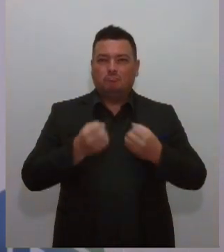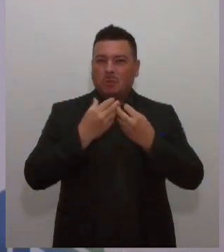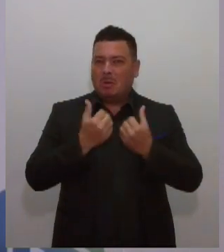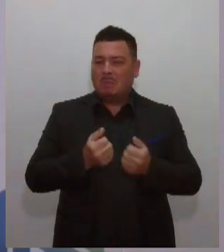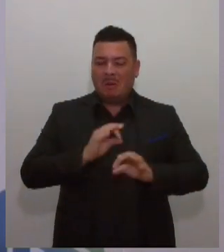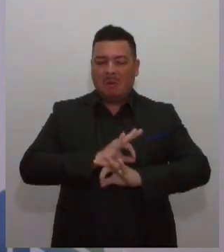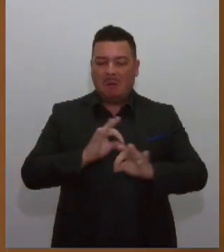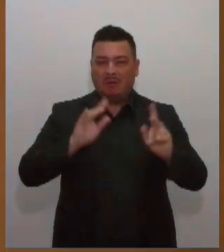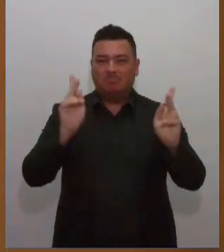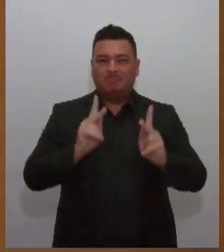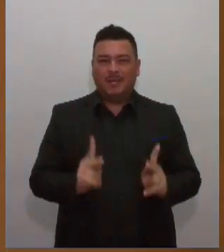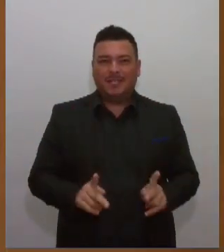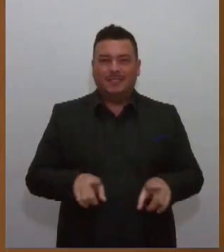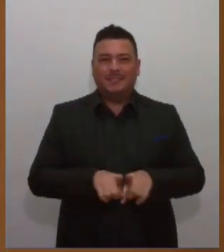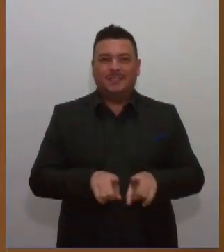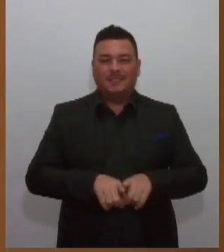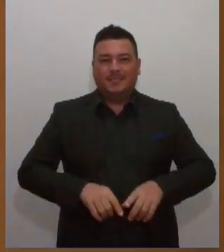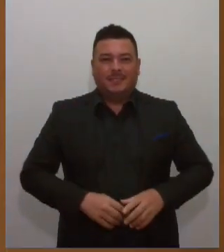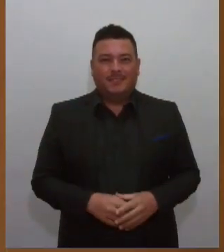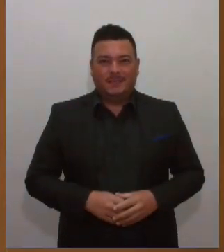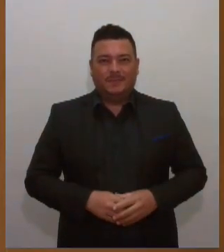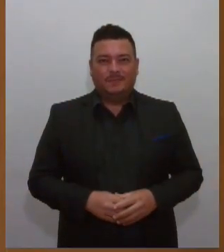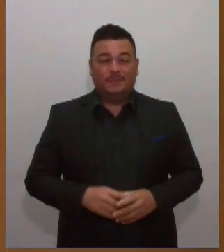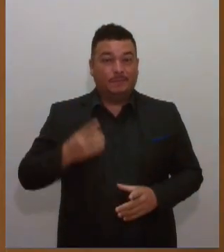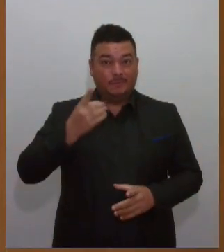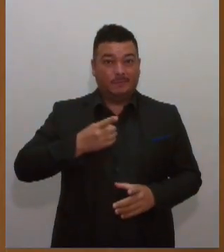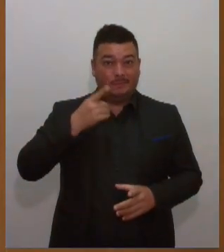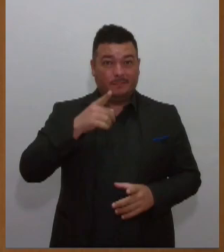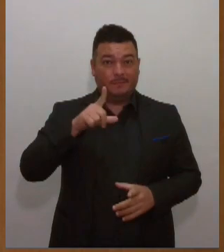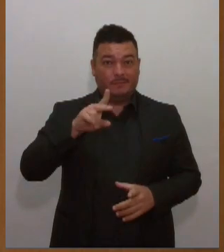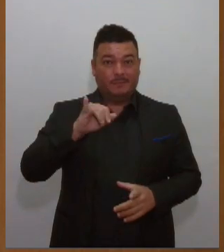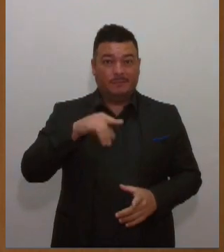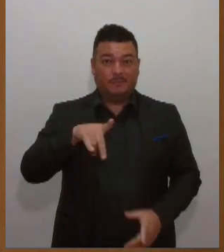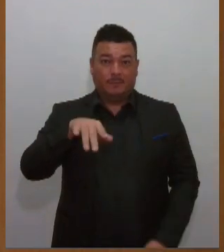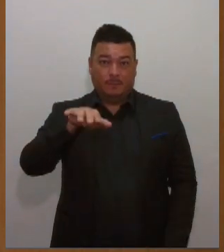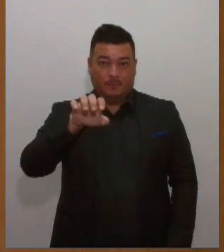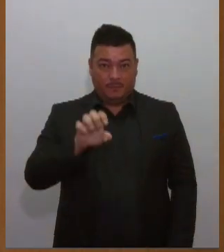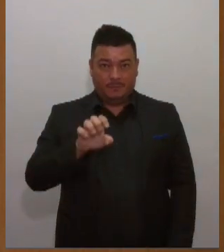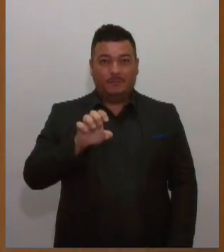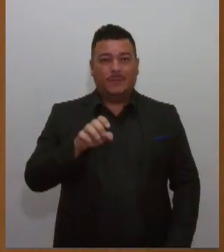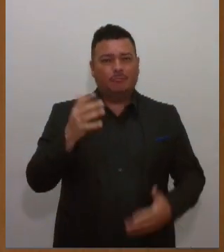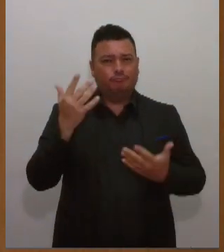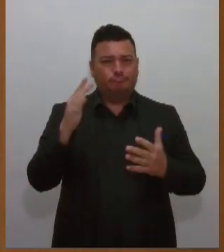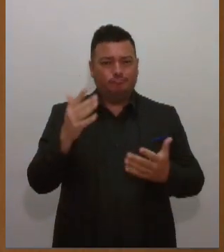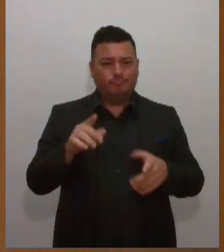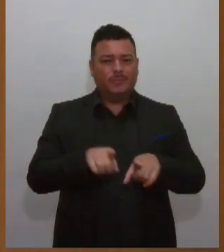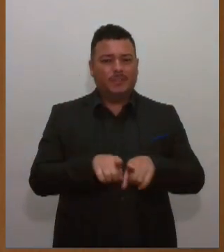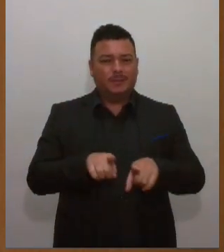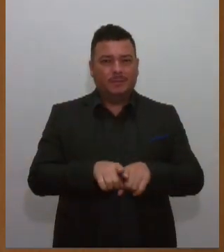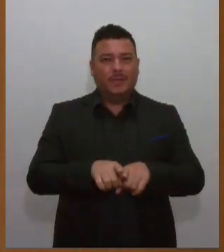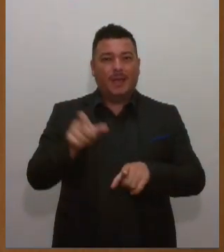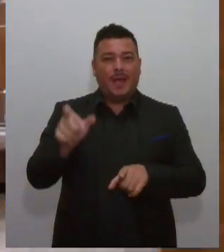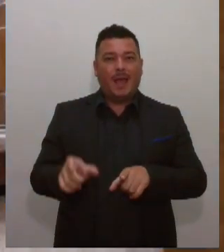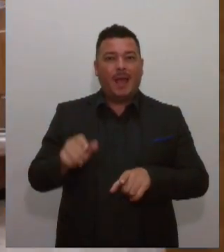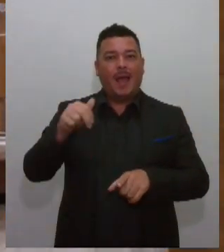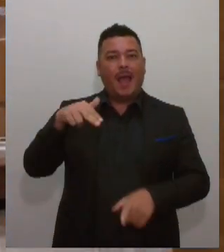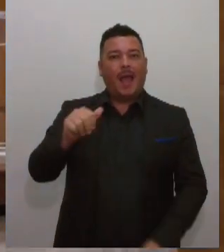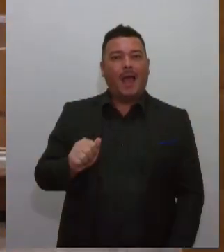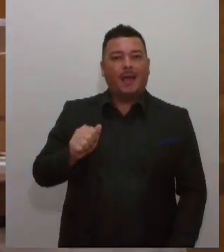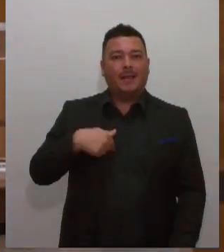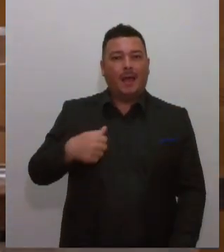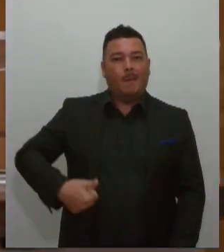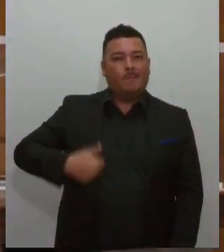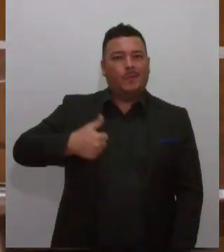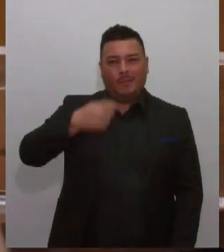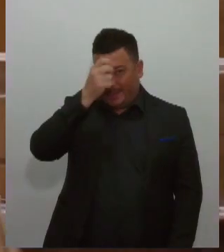maior tranquilidade. A deputada Lidiane Lucena parabenizou a candidata Ana Helena, que se tornou a primeira prefeita eleita no município